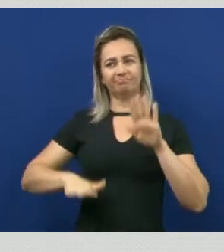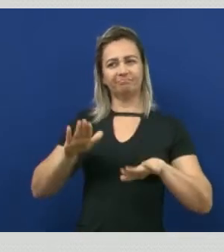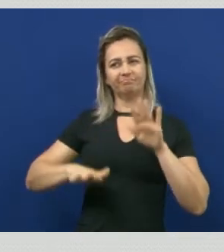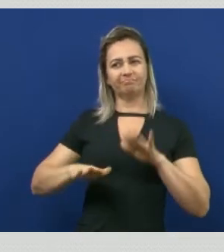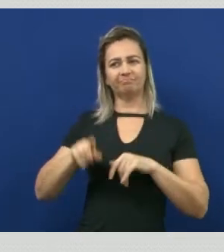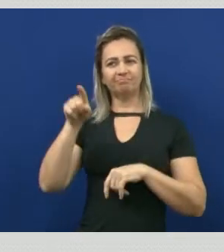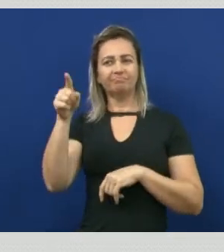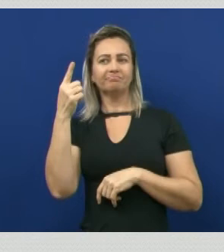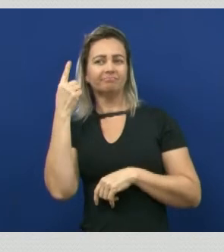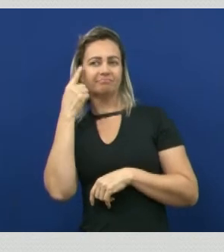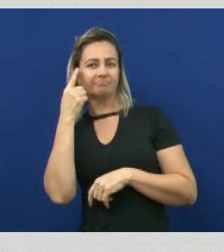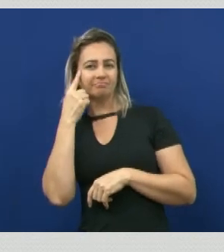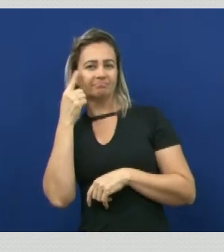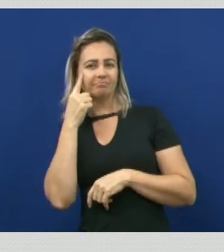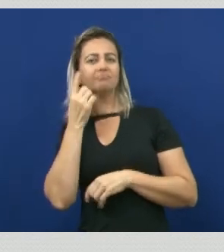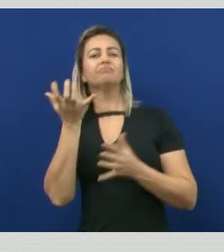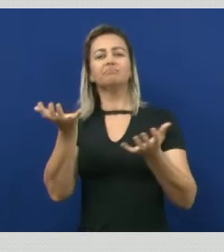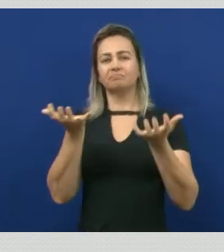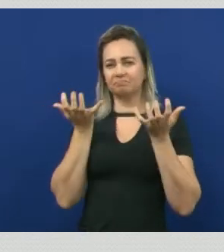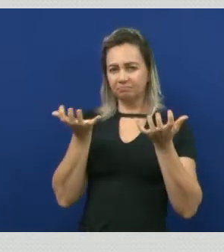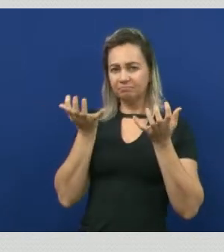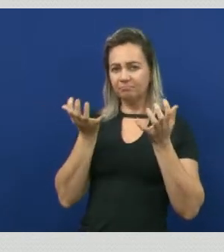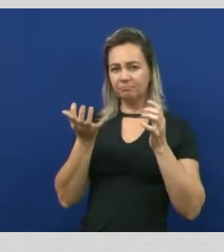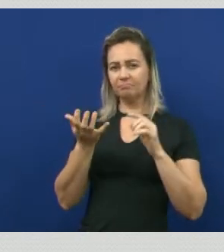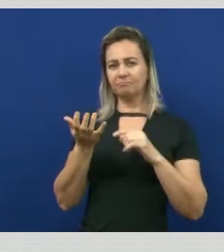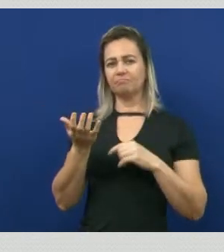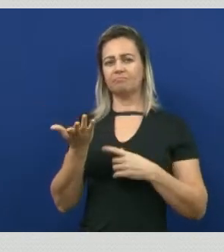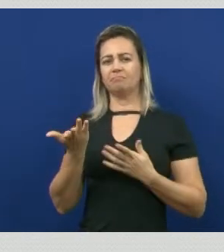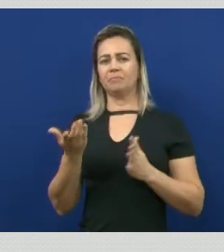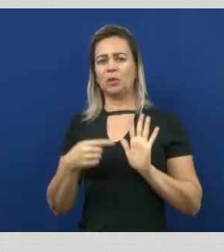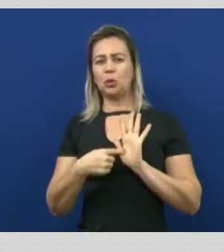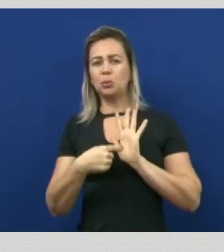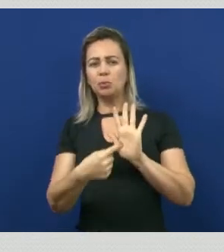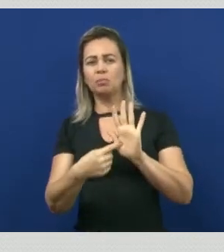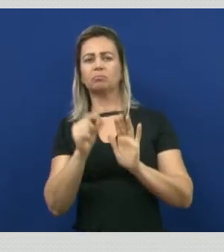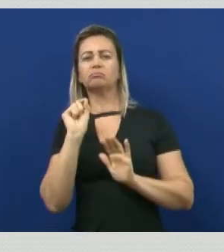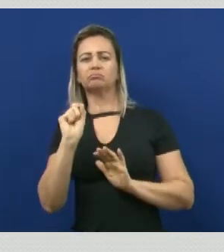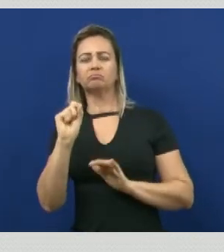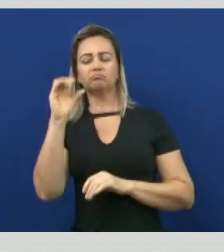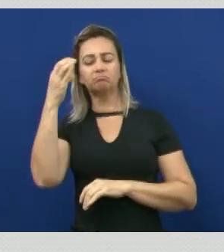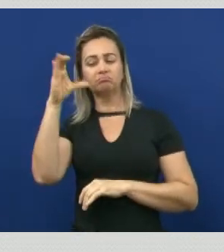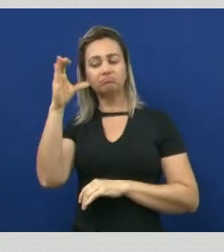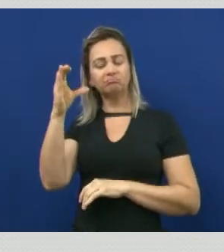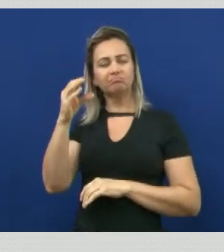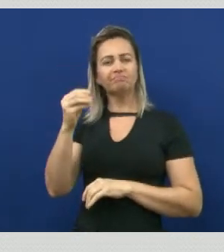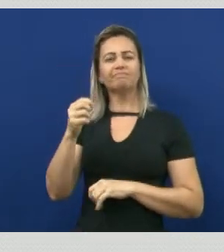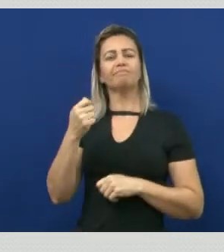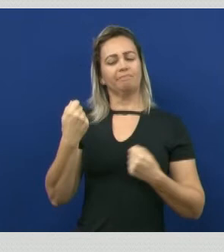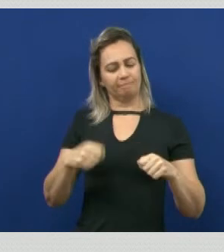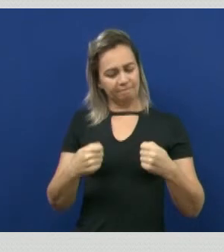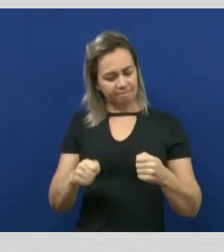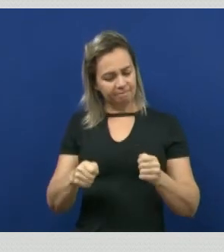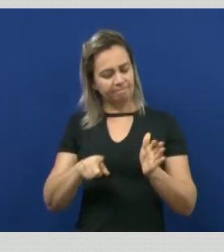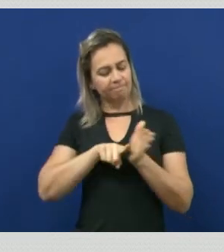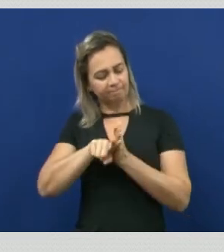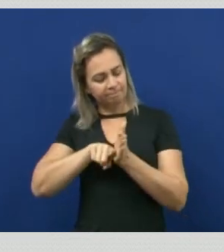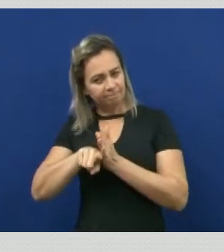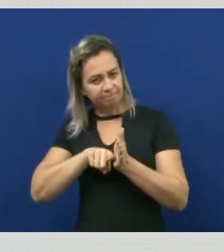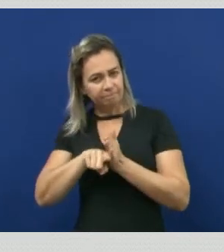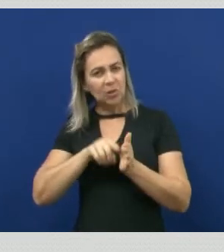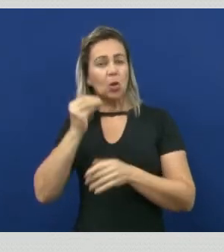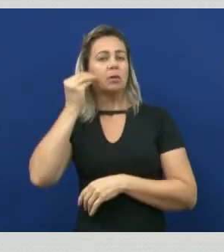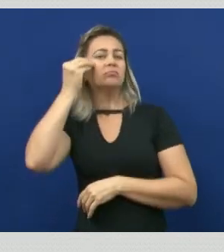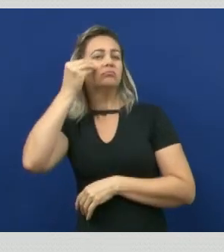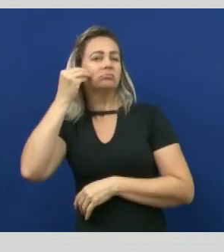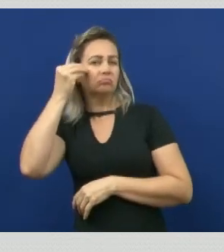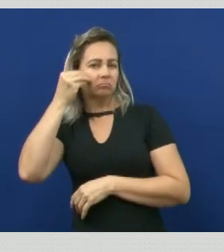diferentes. Ele queria mostrar que, na verdade, a ciência se faz através da experimentação. A gente precisa provar como